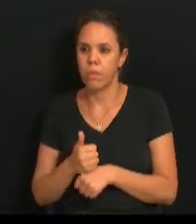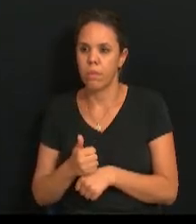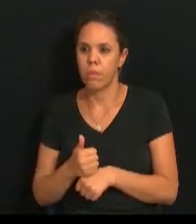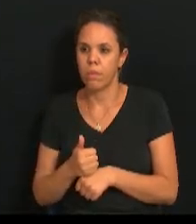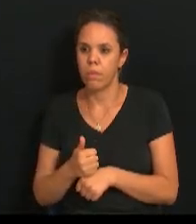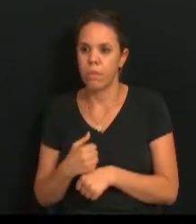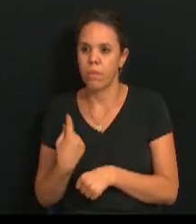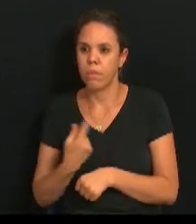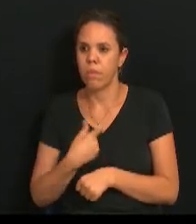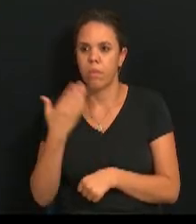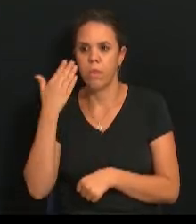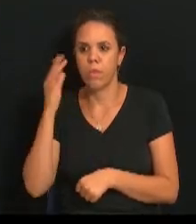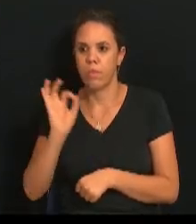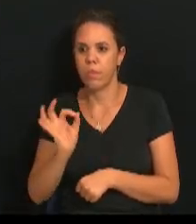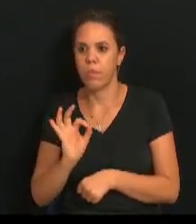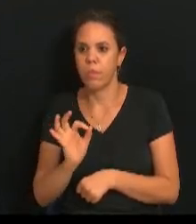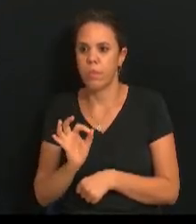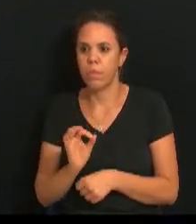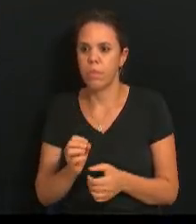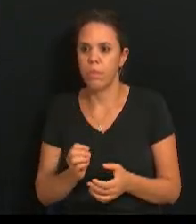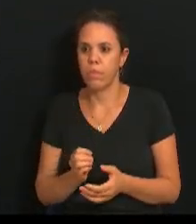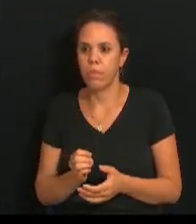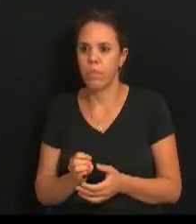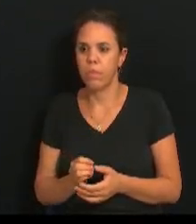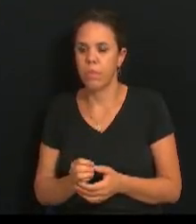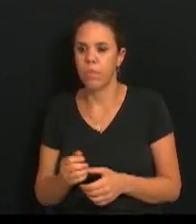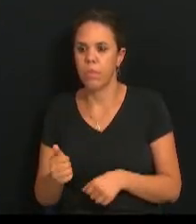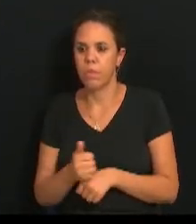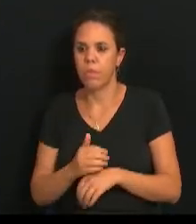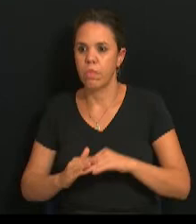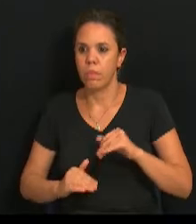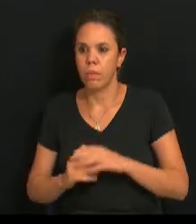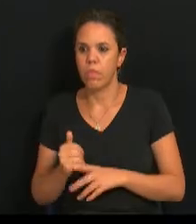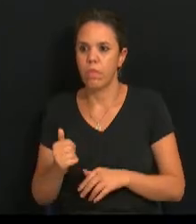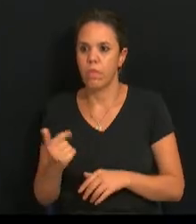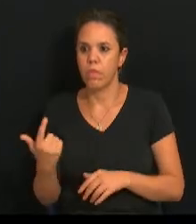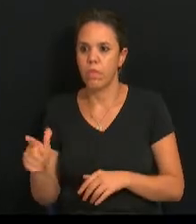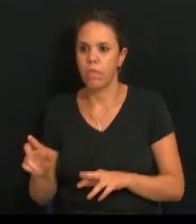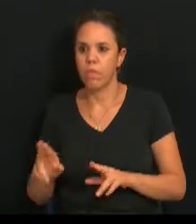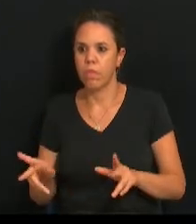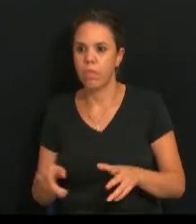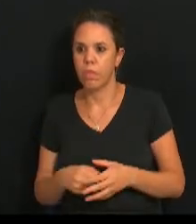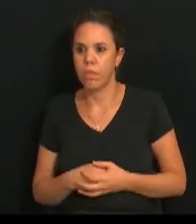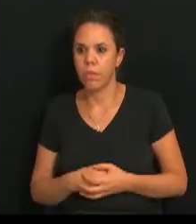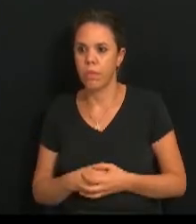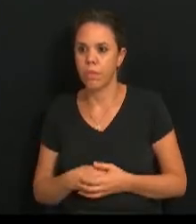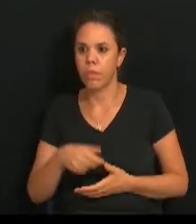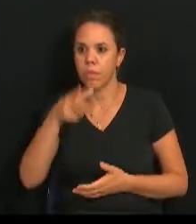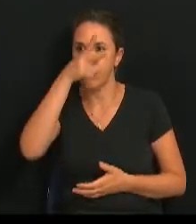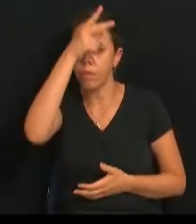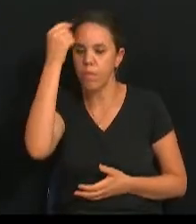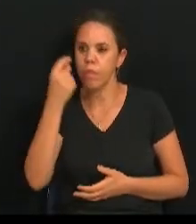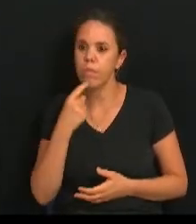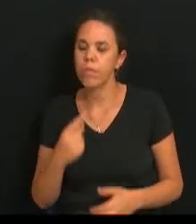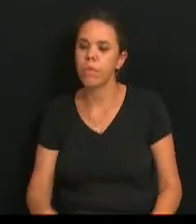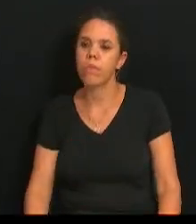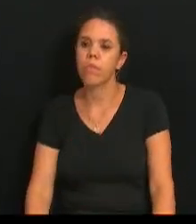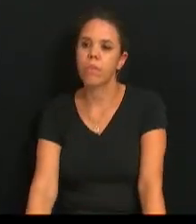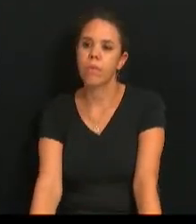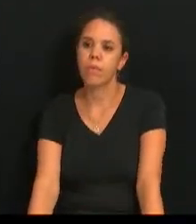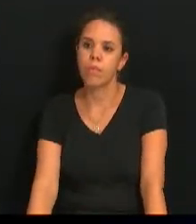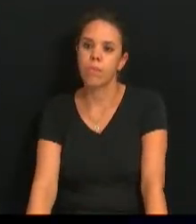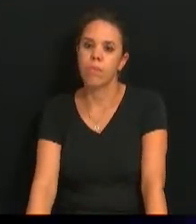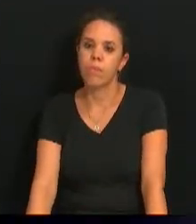gente não entende essa precarização de um profissional em detrimento do outro, dentro da Prefeitura de Campinas. É